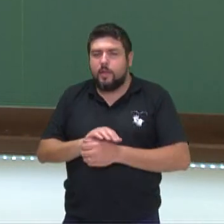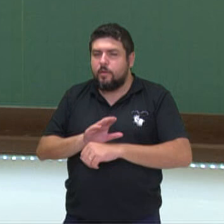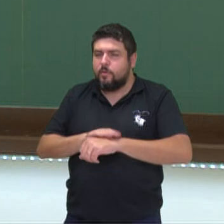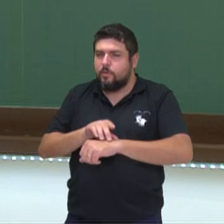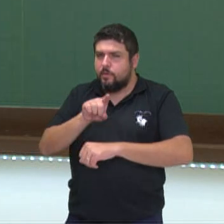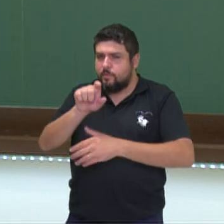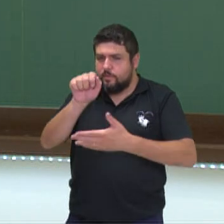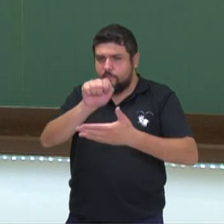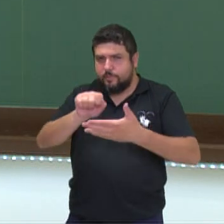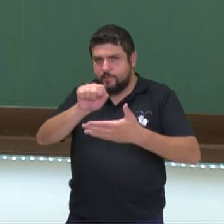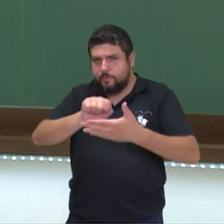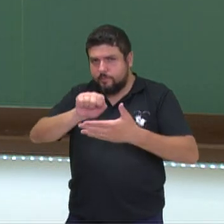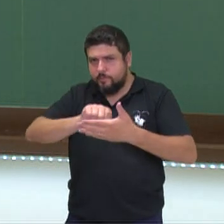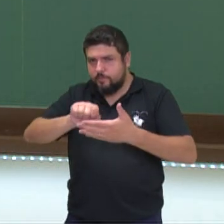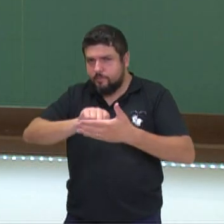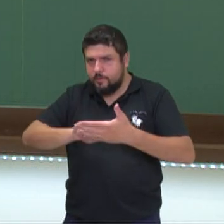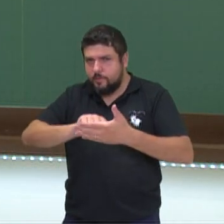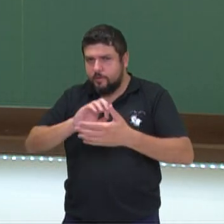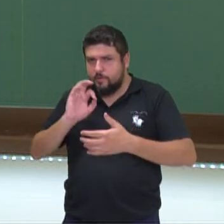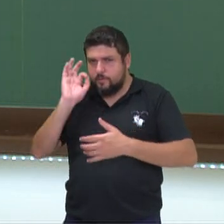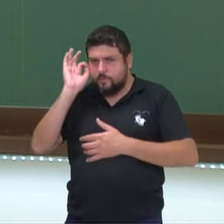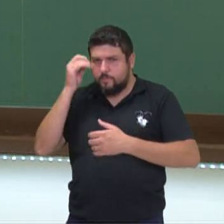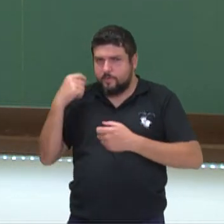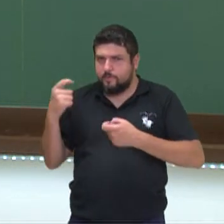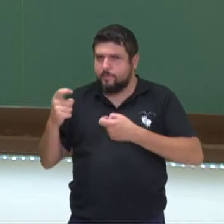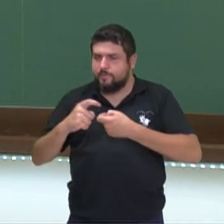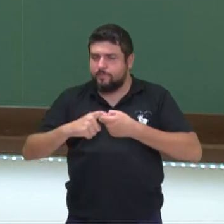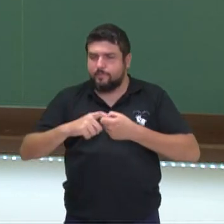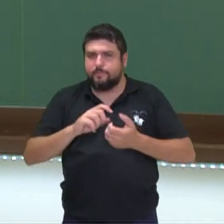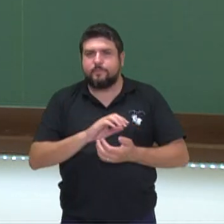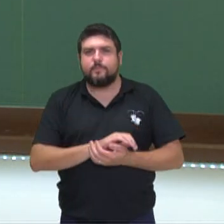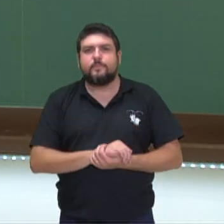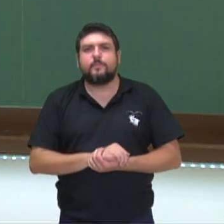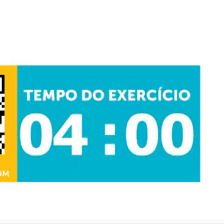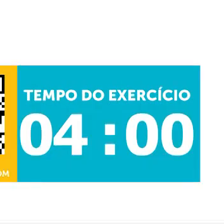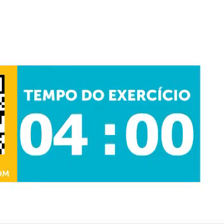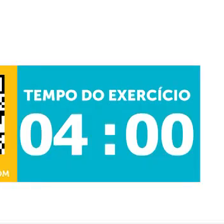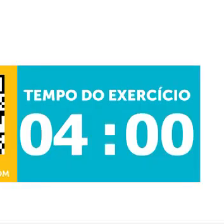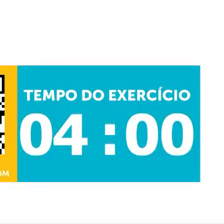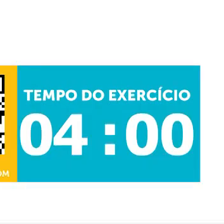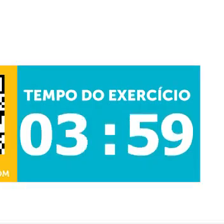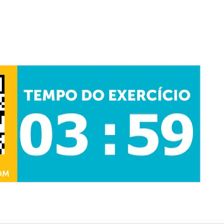para vocês tentarem resolver esse probleminha. E já voltamos!